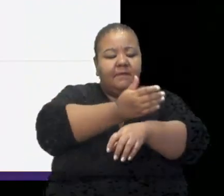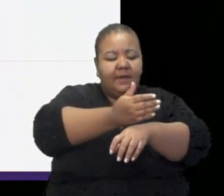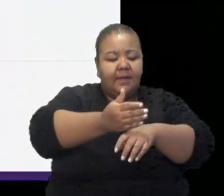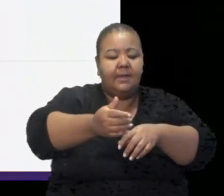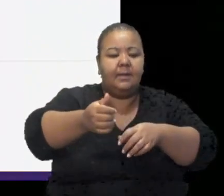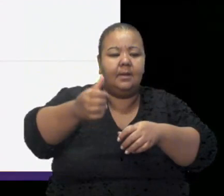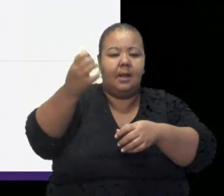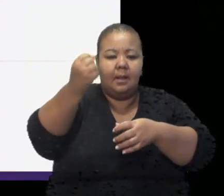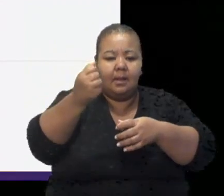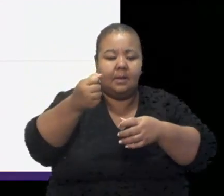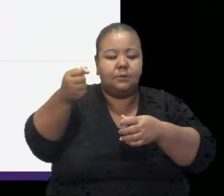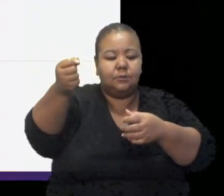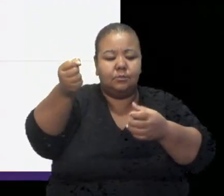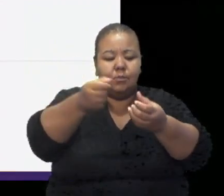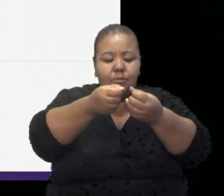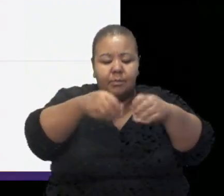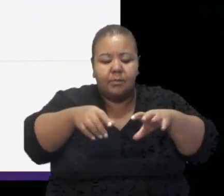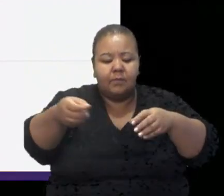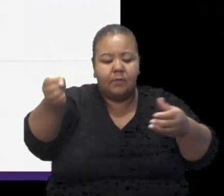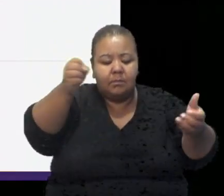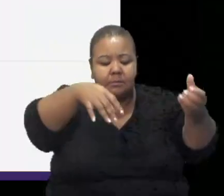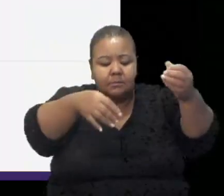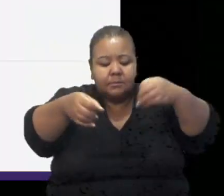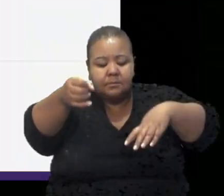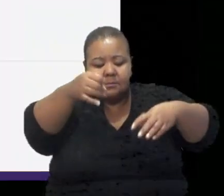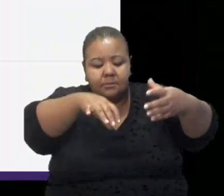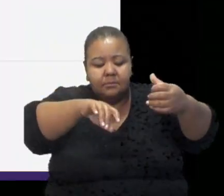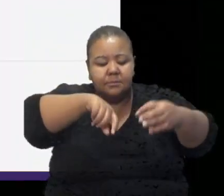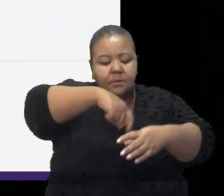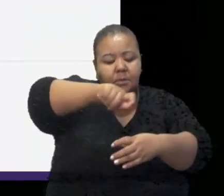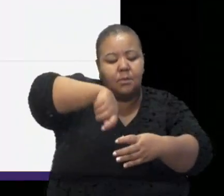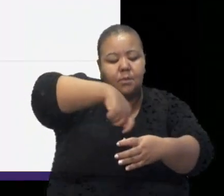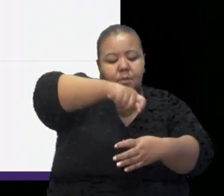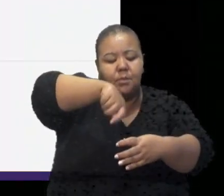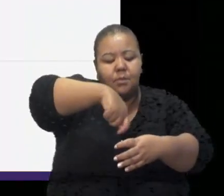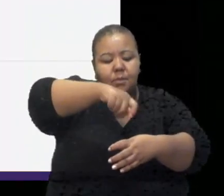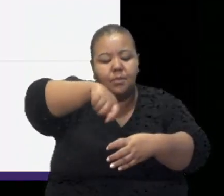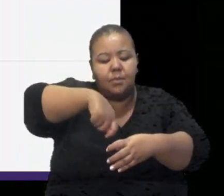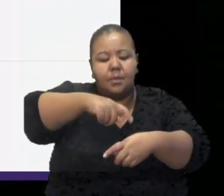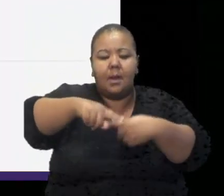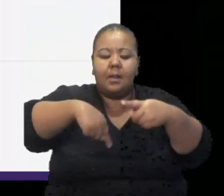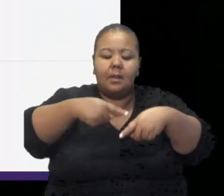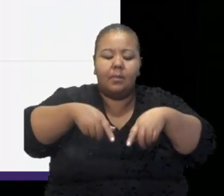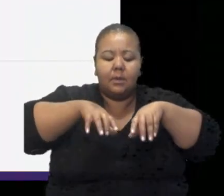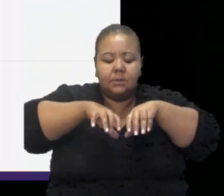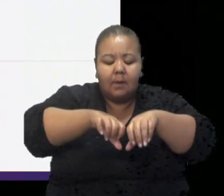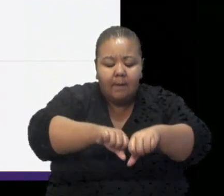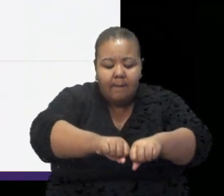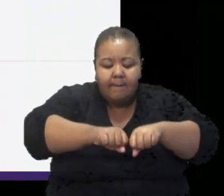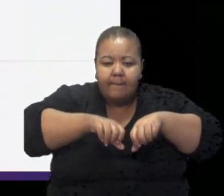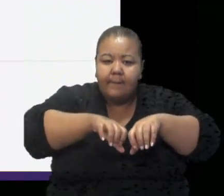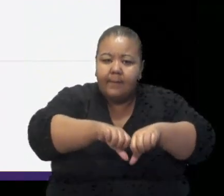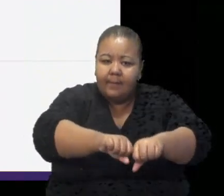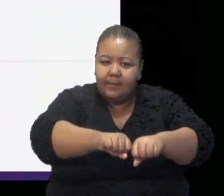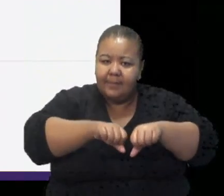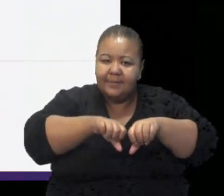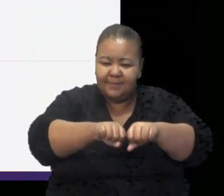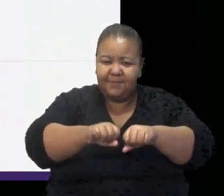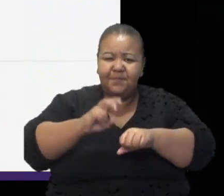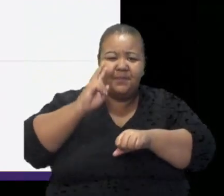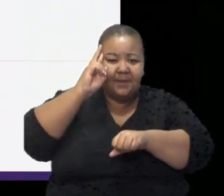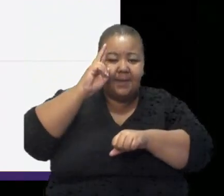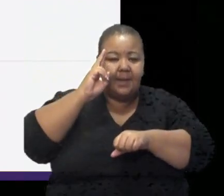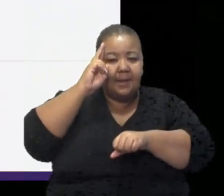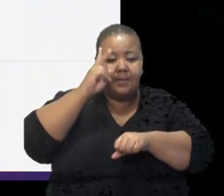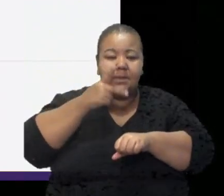assim por diante. Eu vou fazendo toda a descrição de uma hierarquia dentro dos processos. Lembra que a gente falou de projeto de